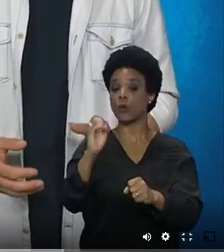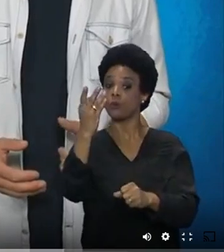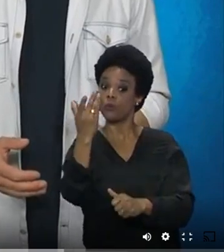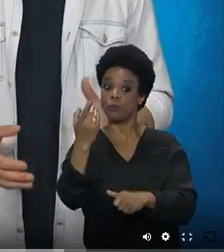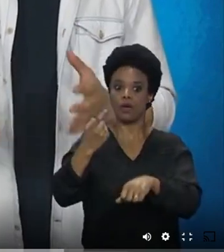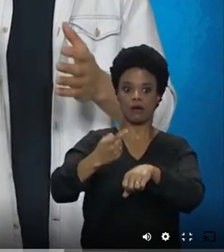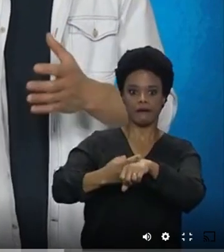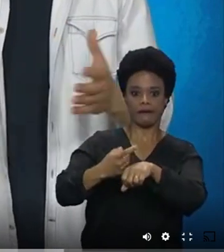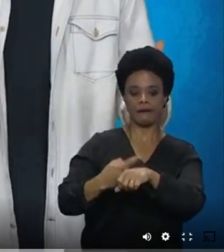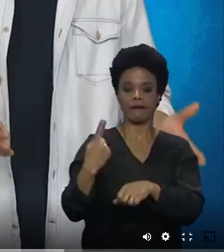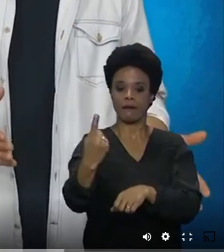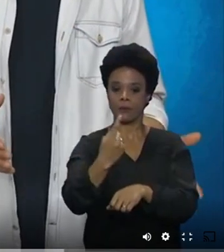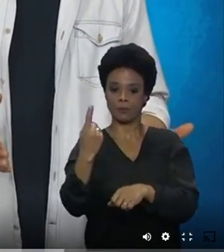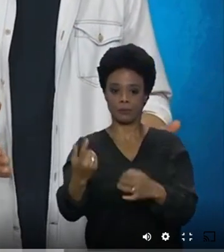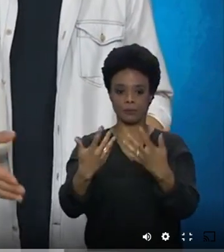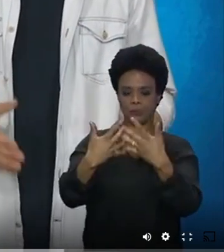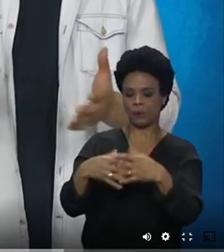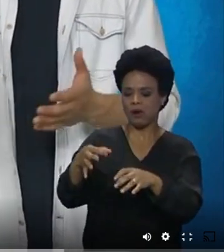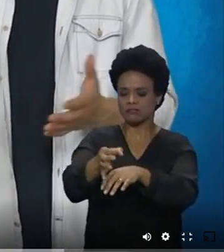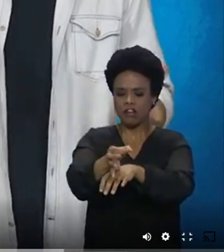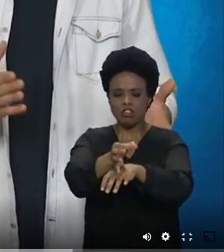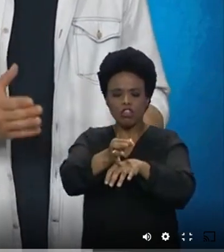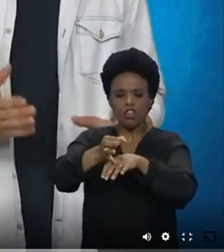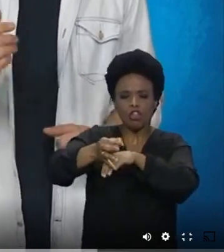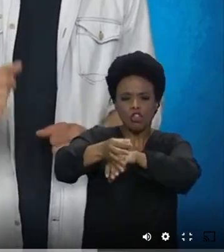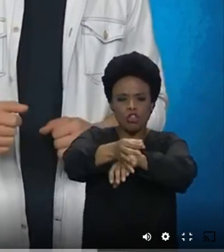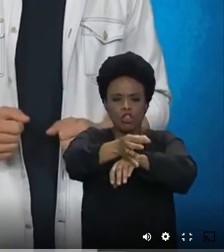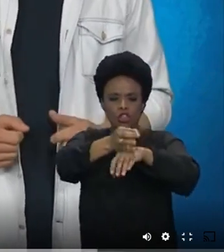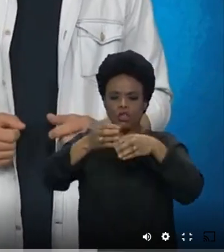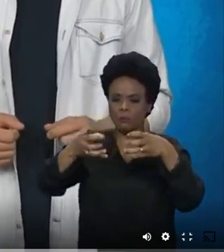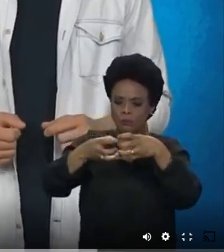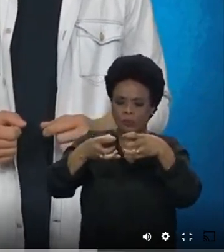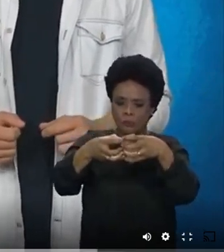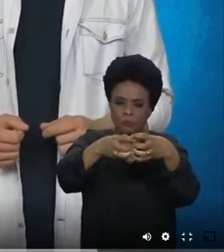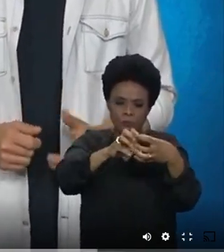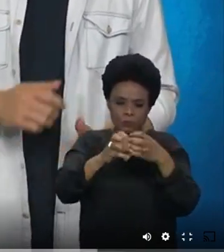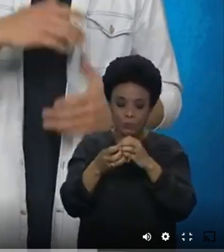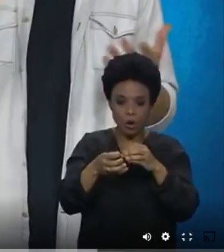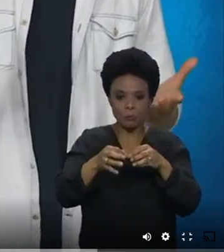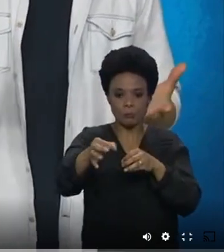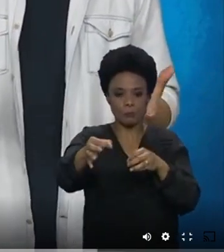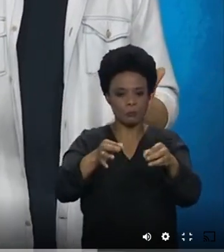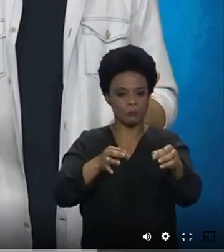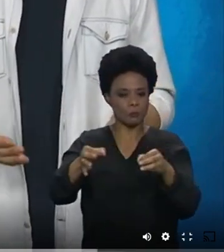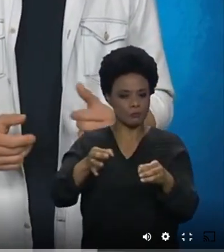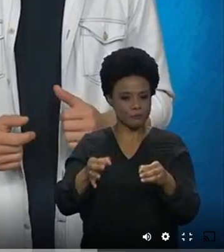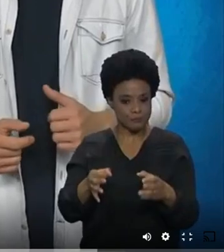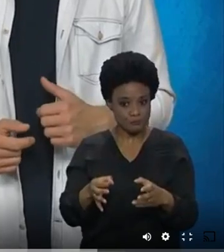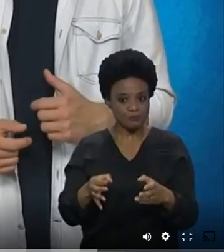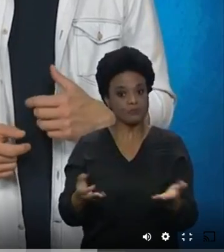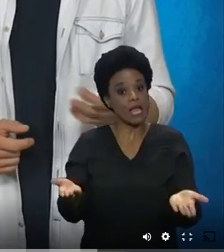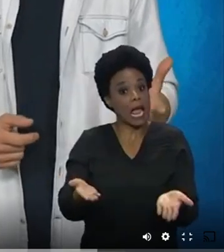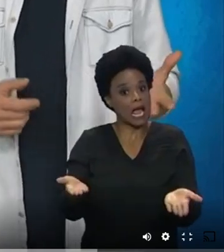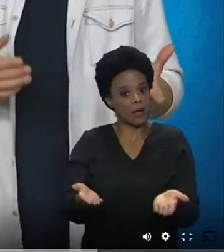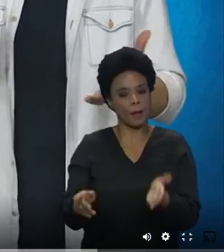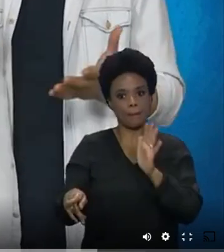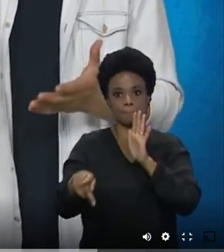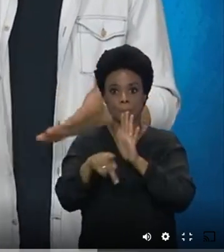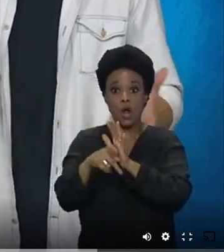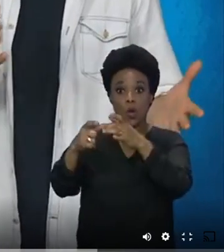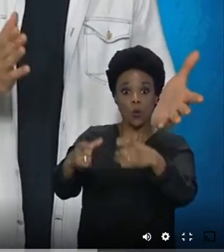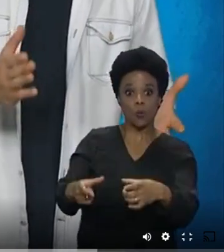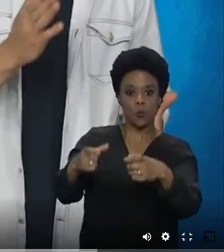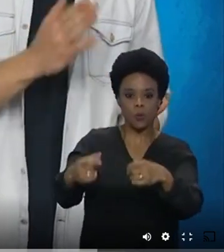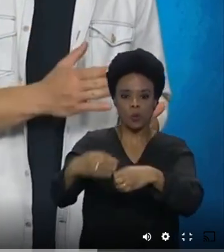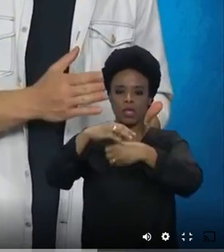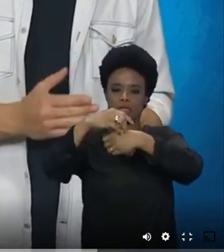única, conjunto complexo de partículas, ou grão a grão, partículas soltas. Os ambientes de sedimentação são o destino